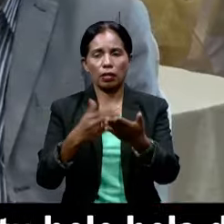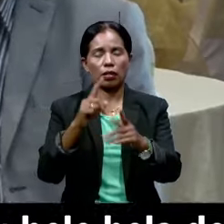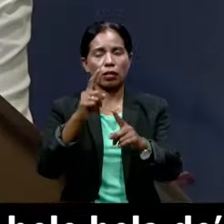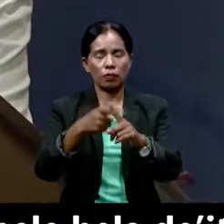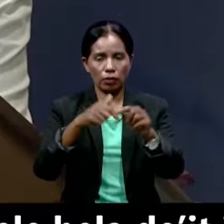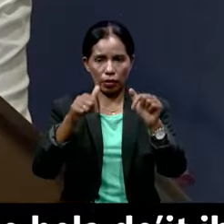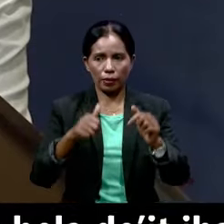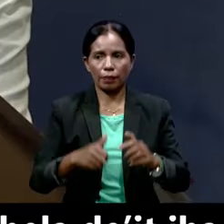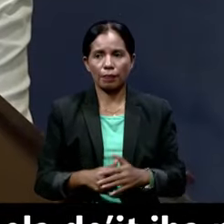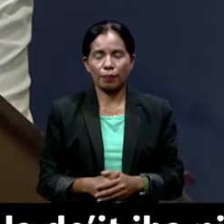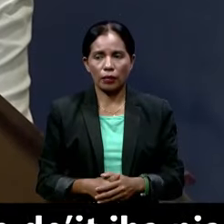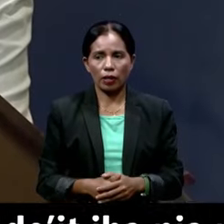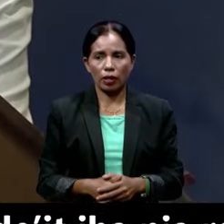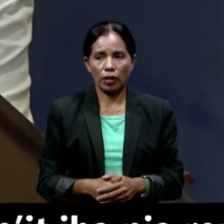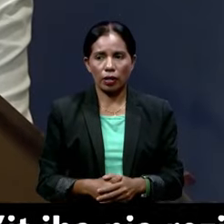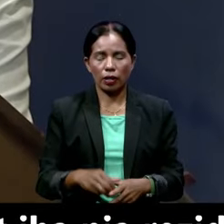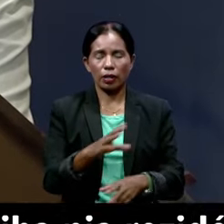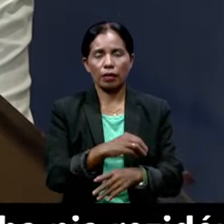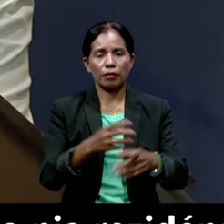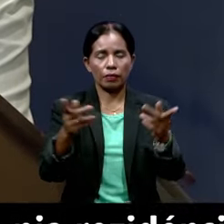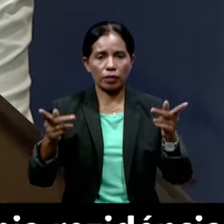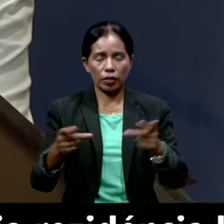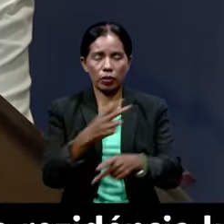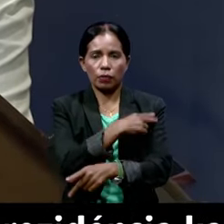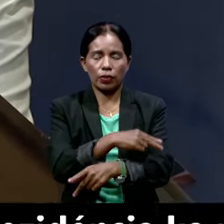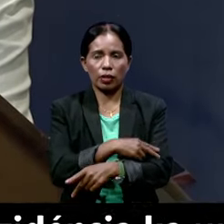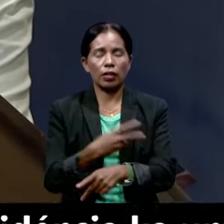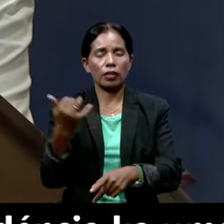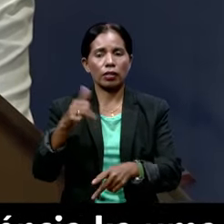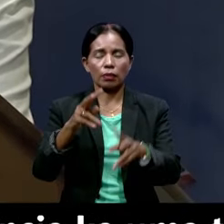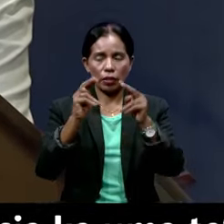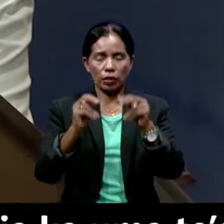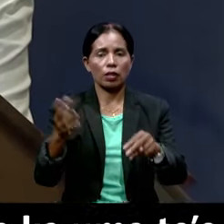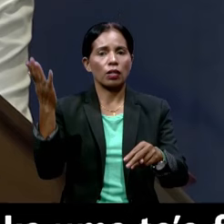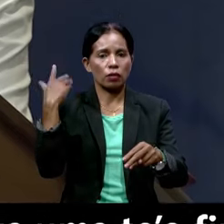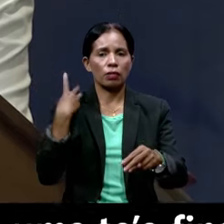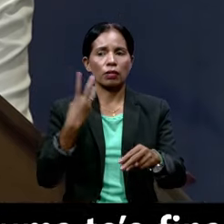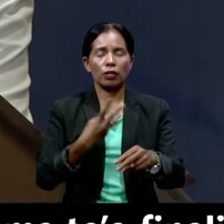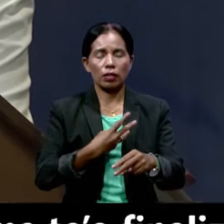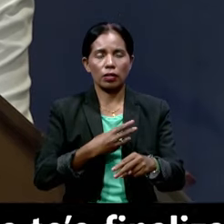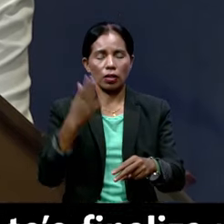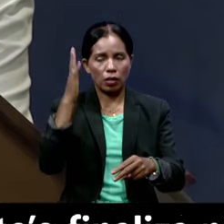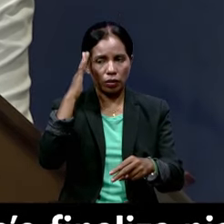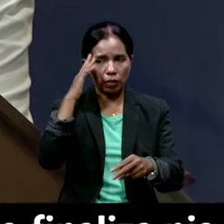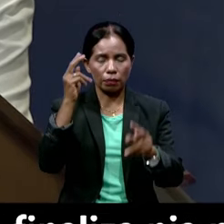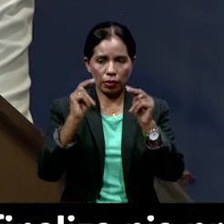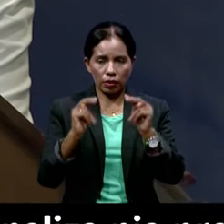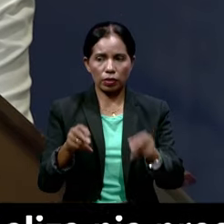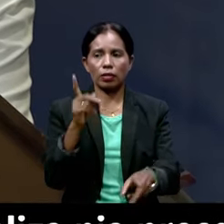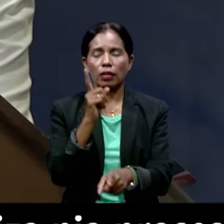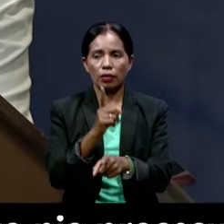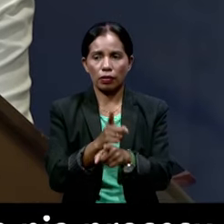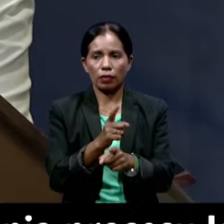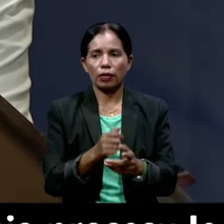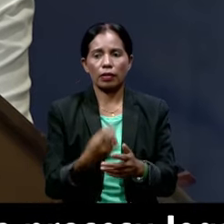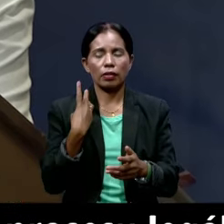centro Hira, que nós vemos que precisa ouro e da anoica, que precisa de telos,